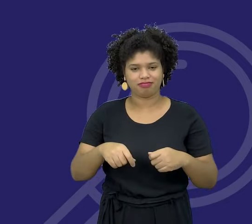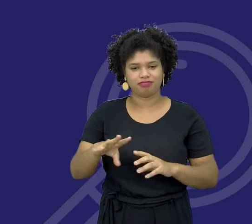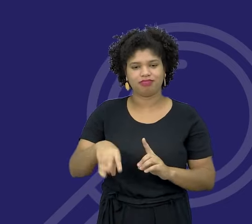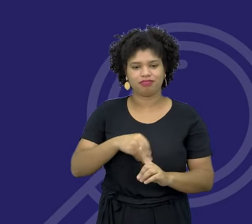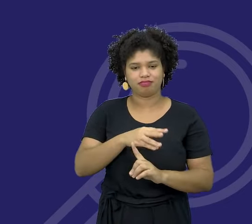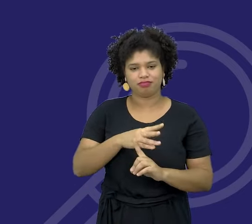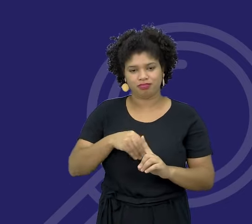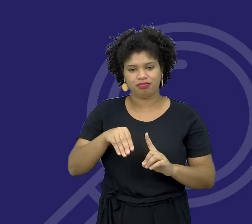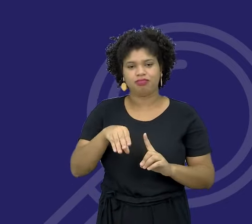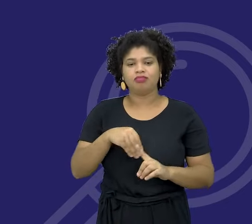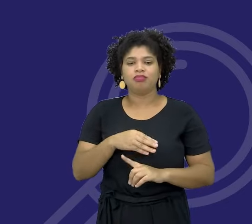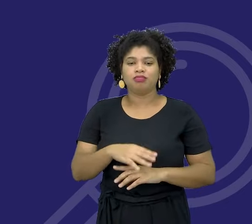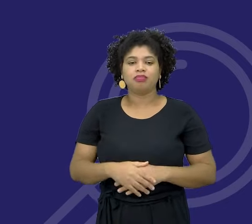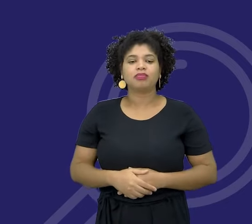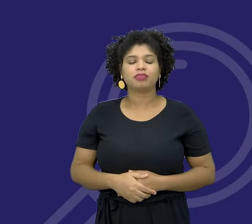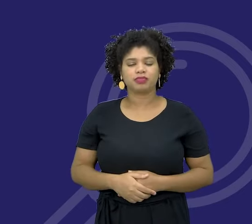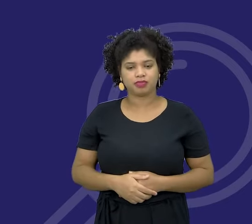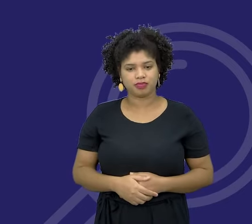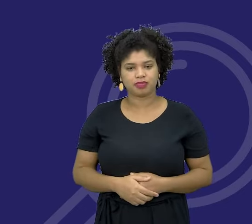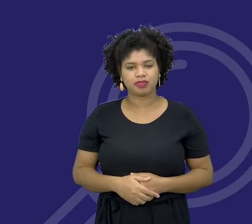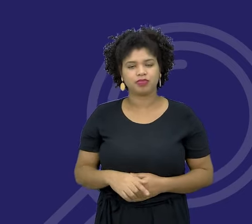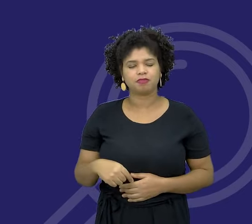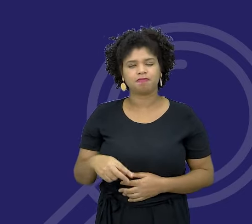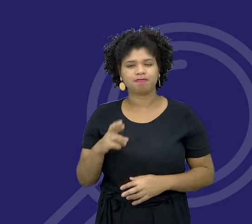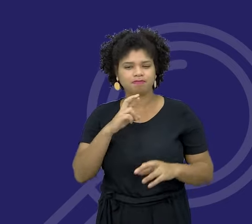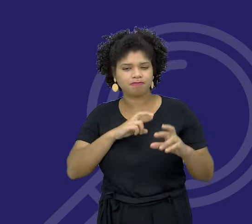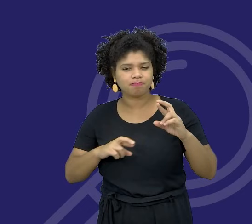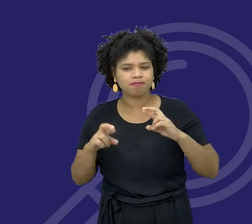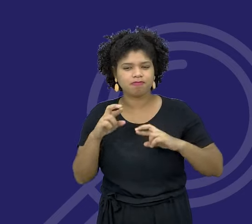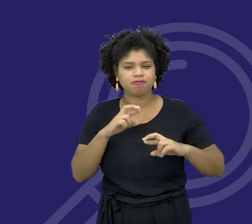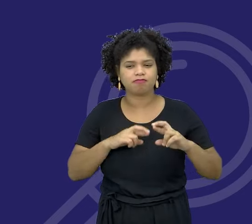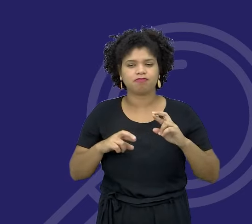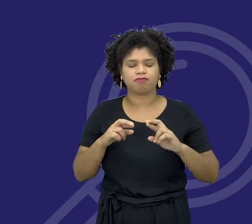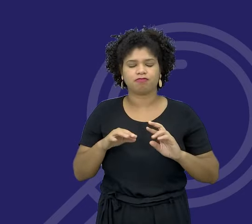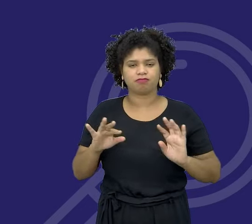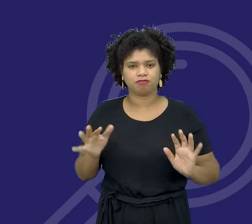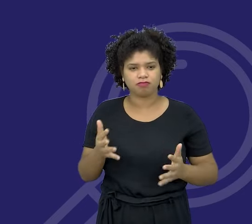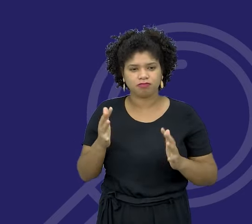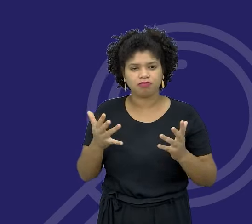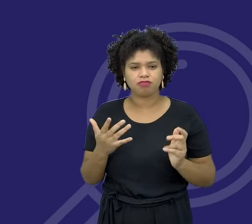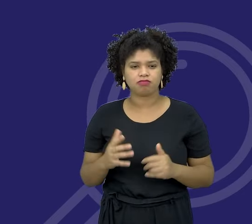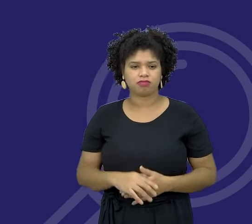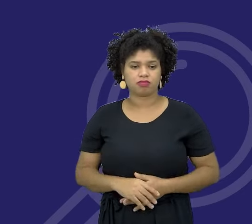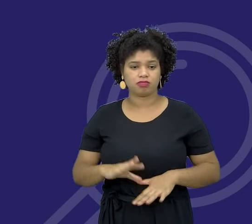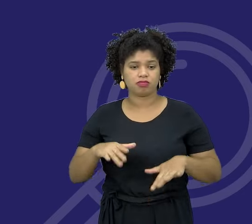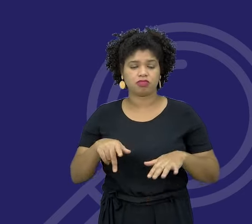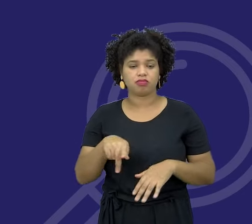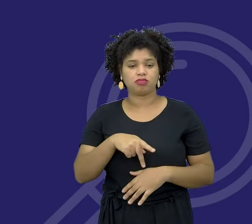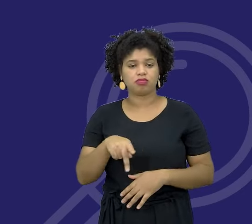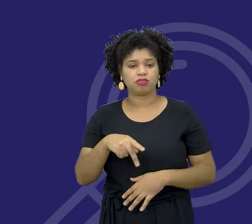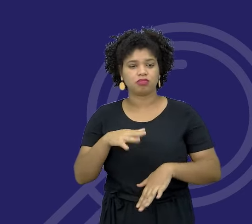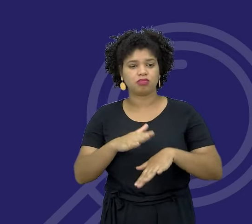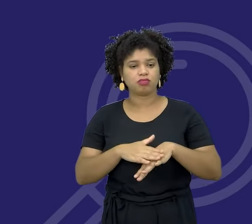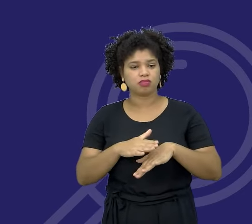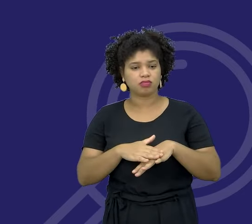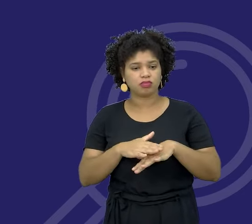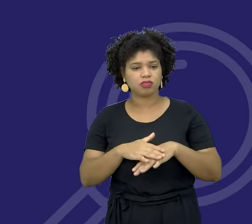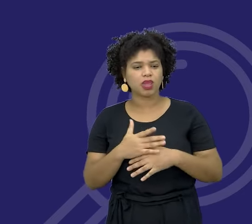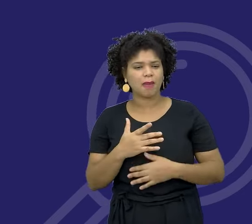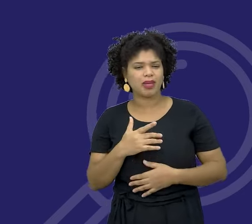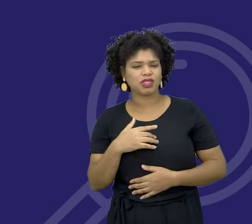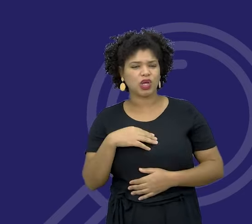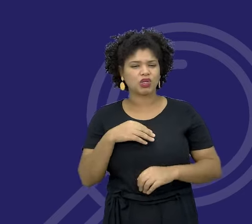mediador. Etapa em que observar e incentivar. Etapa em que o professor não tem mais o papel de transmissor